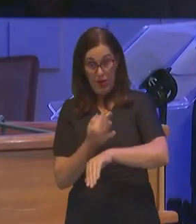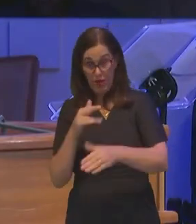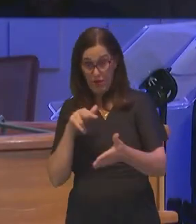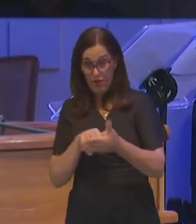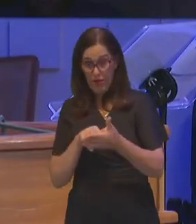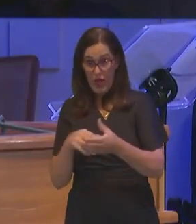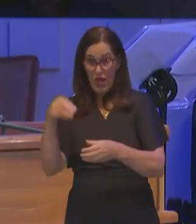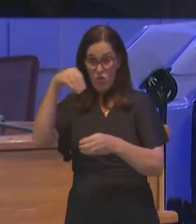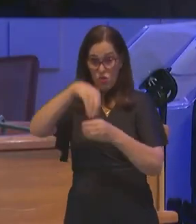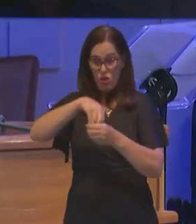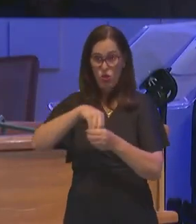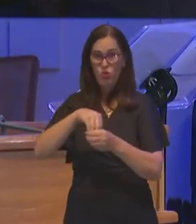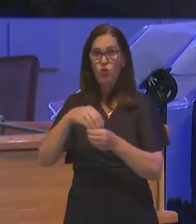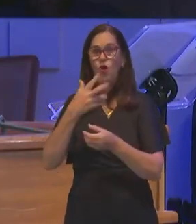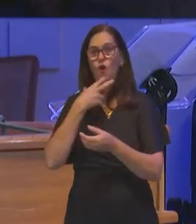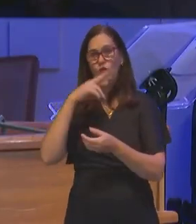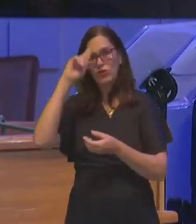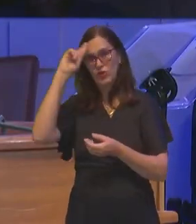no Senhor.